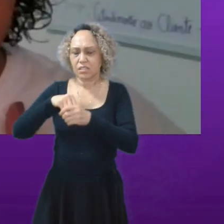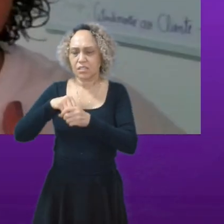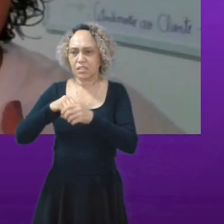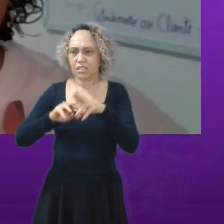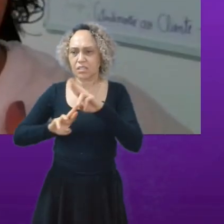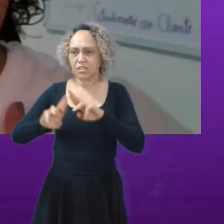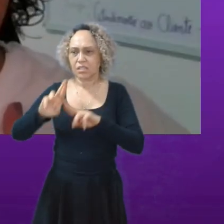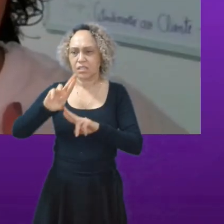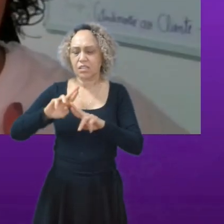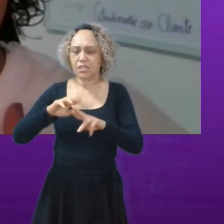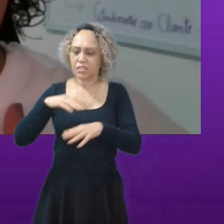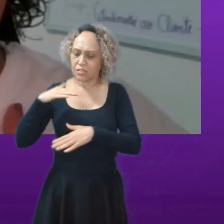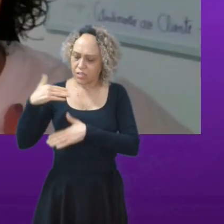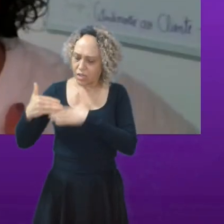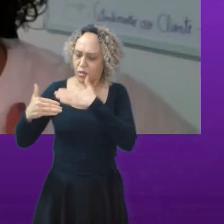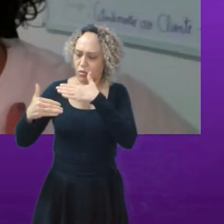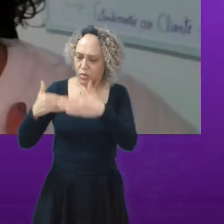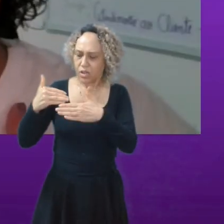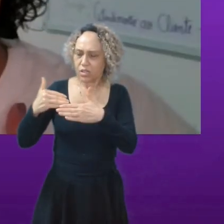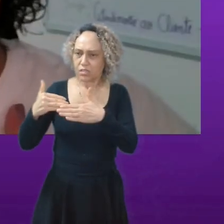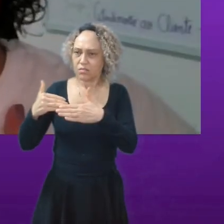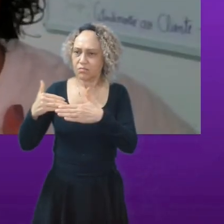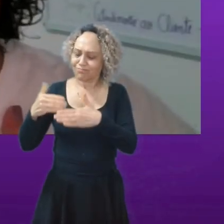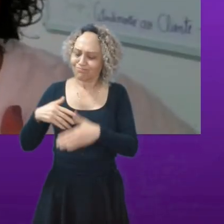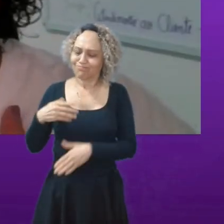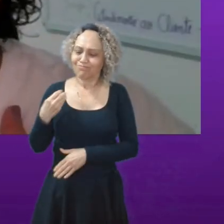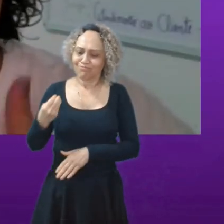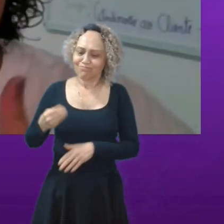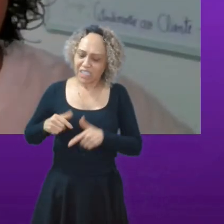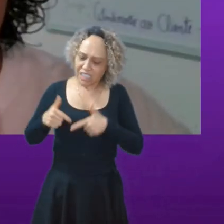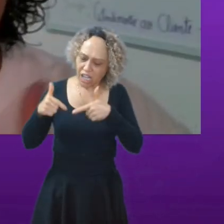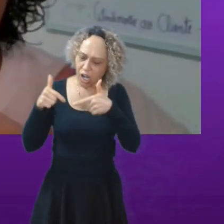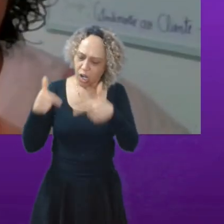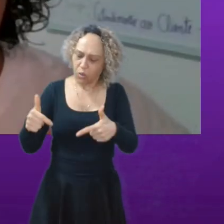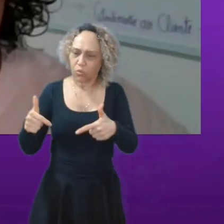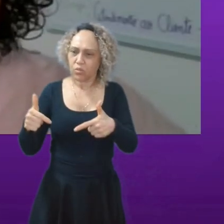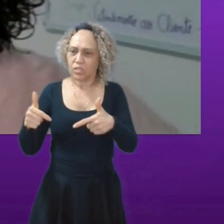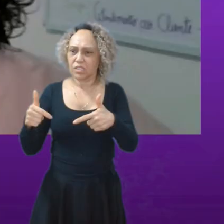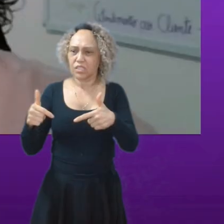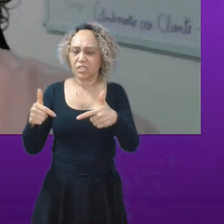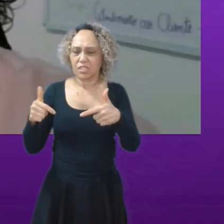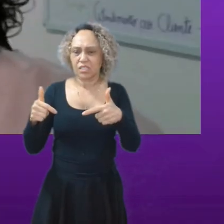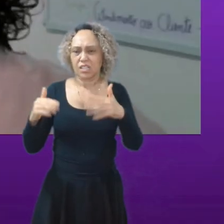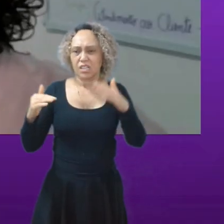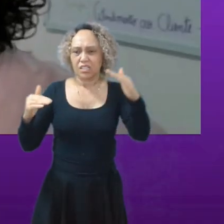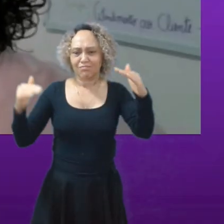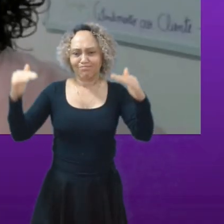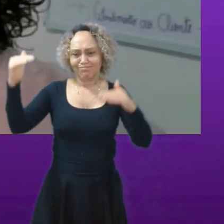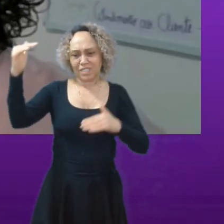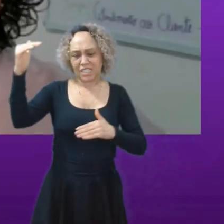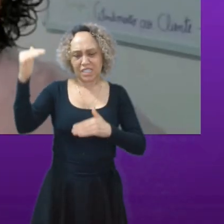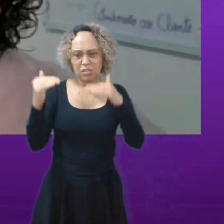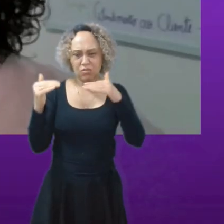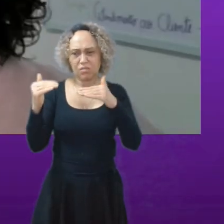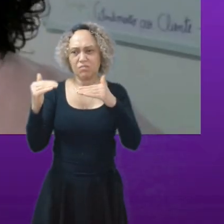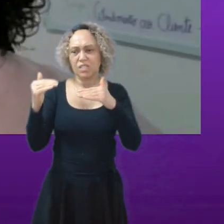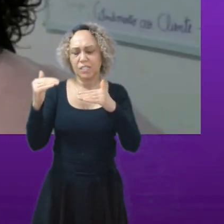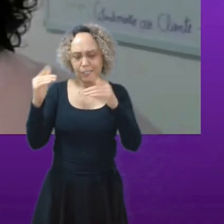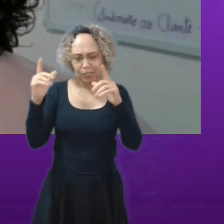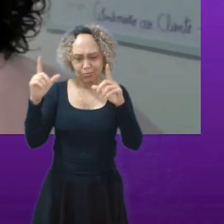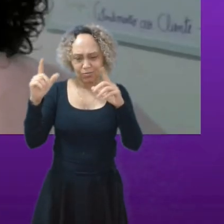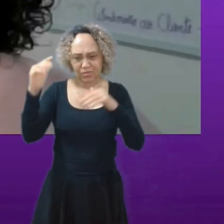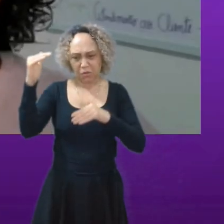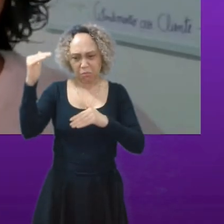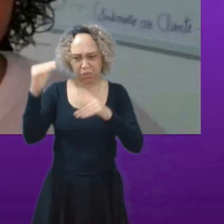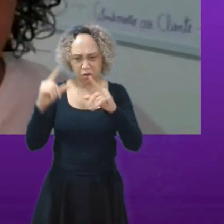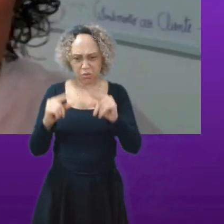nessa caminhada que a gente tem ainda da redução de desigualdades, de acesso, essas barreiras digitais que a gente encontra.